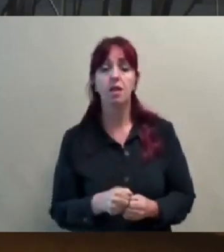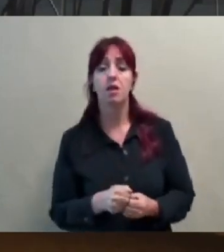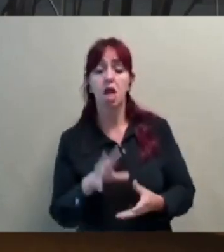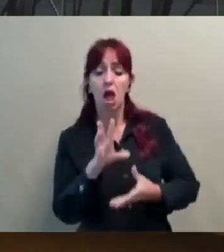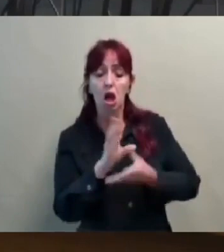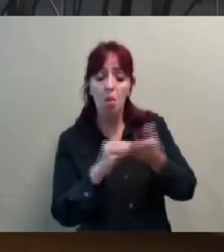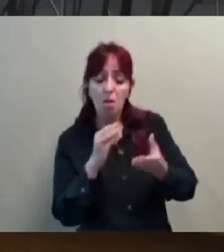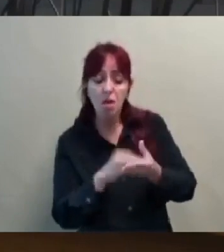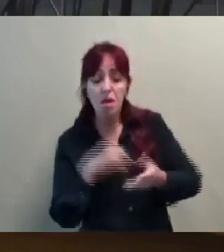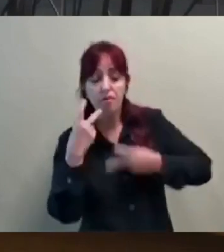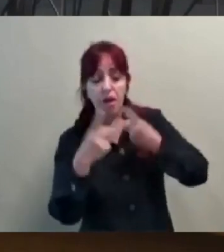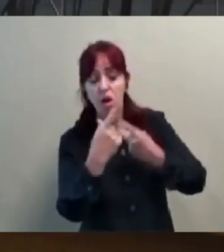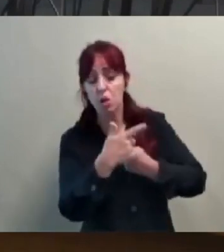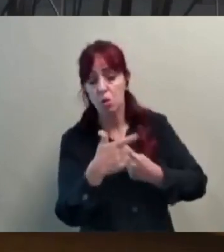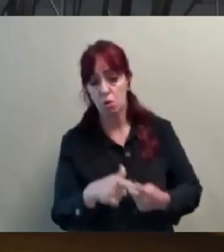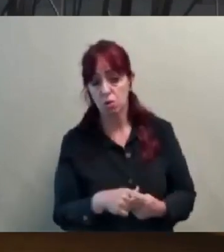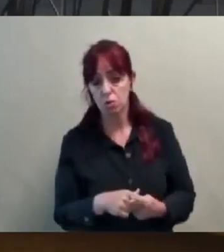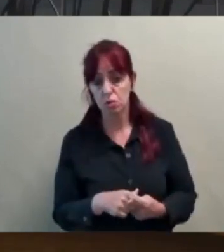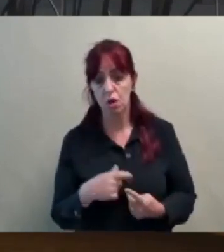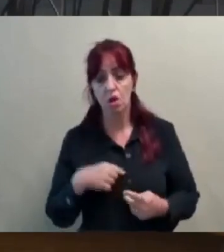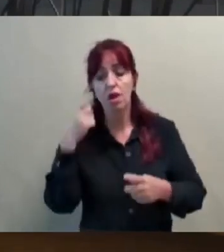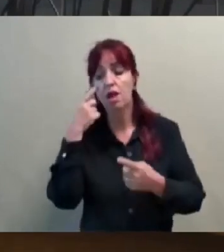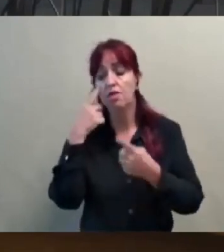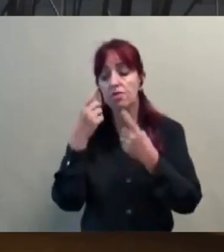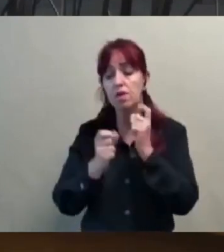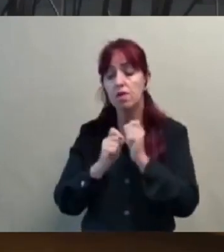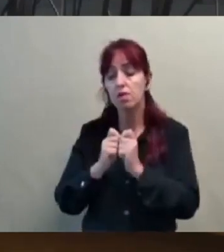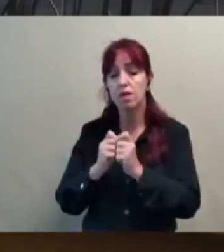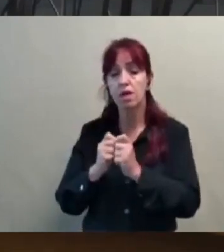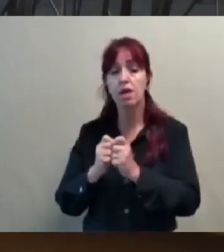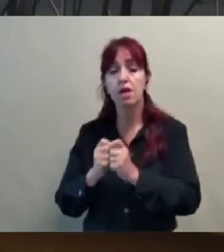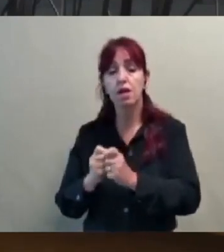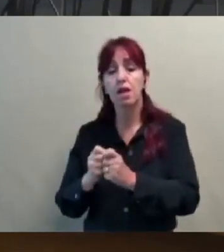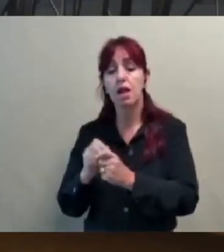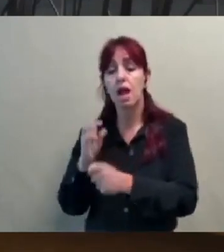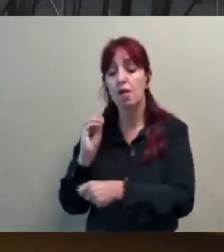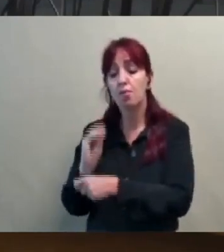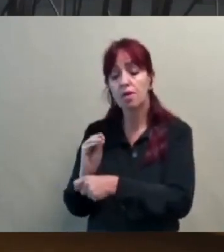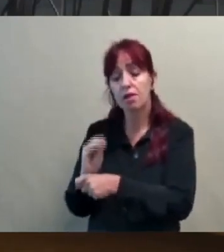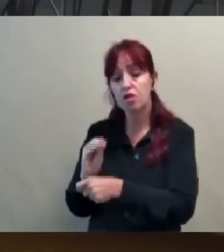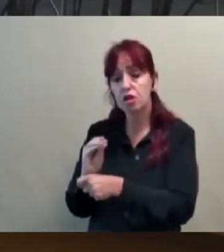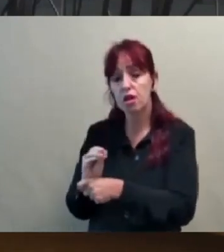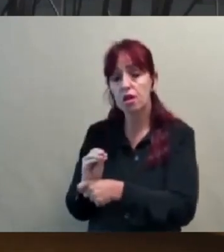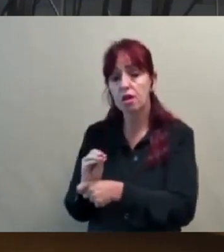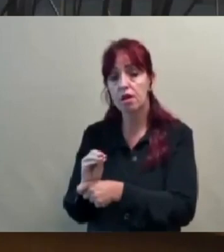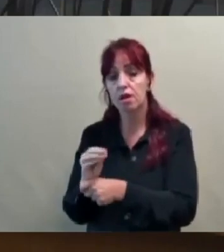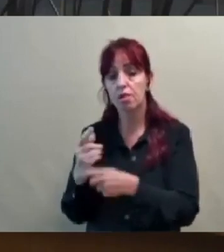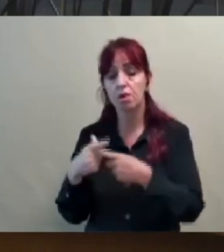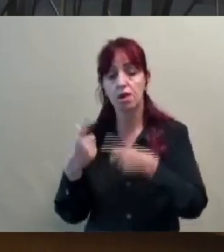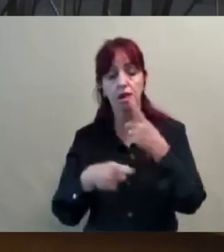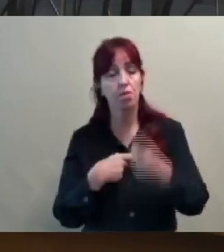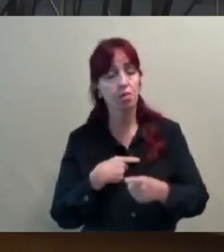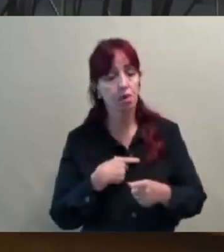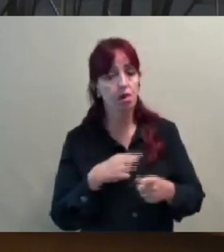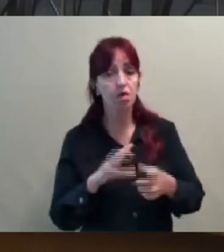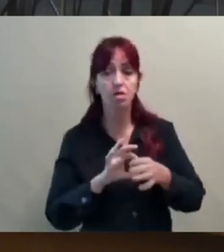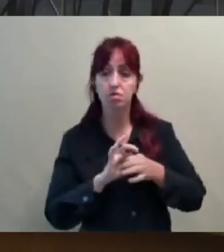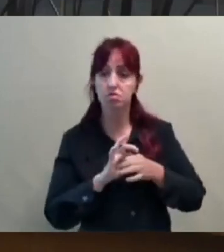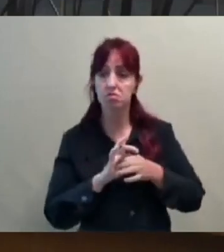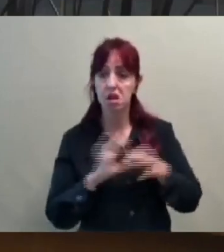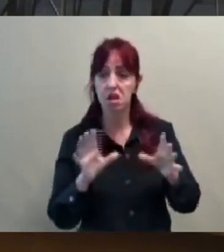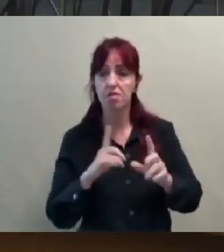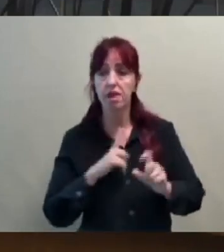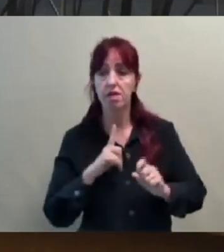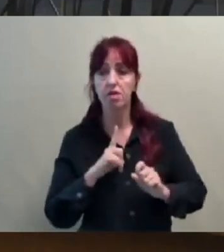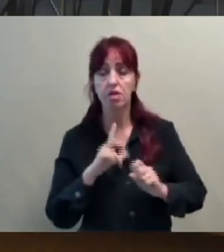Eu quero ver, é proteger esse irmão. Eu quero ver, porque daqui a pouco estão todo mundo se abraçando. Mas agora,